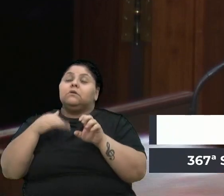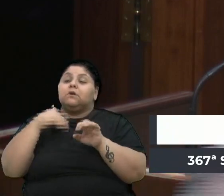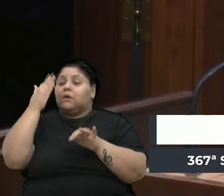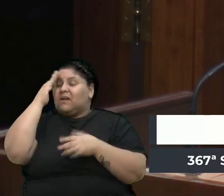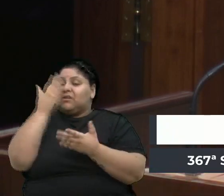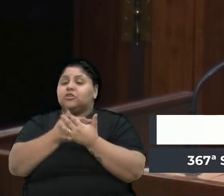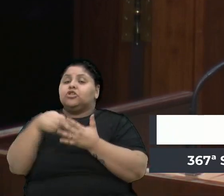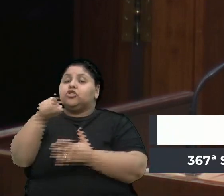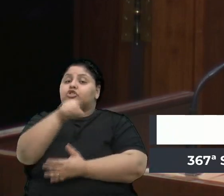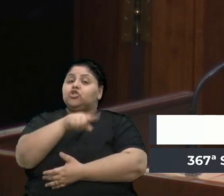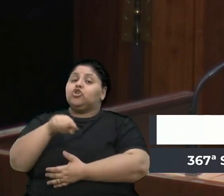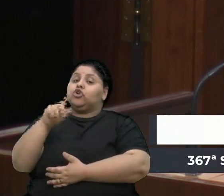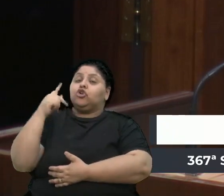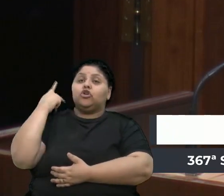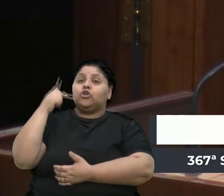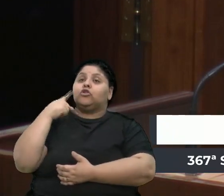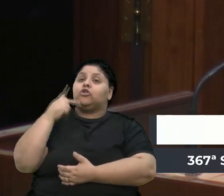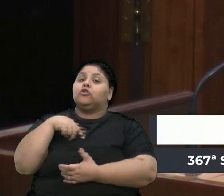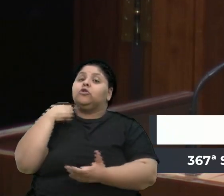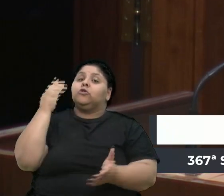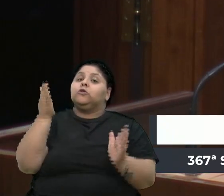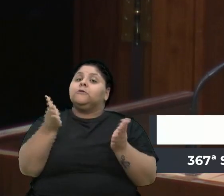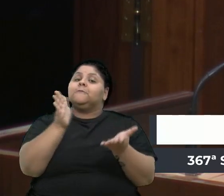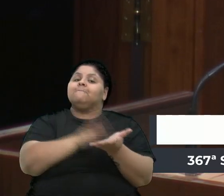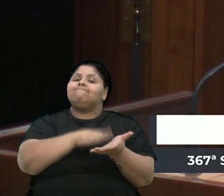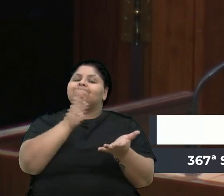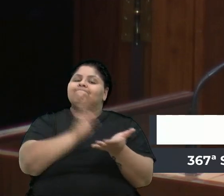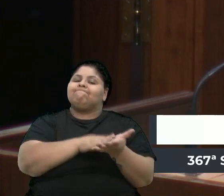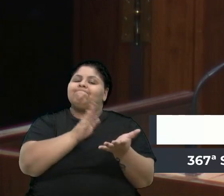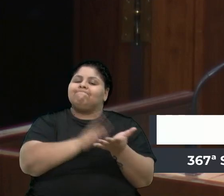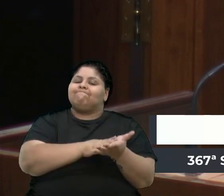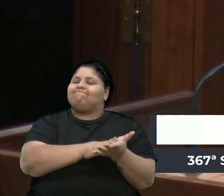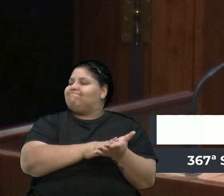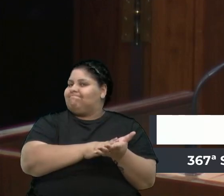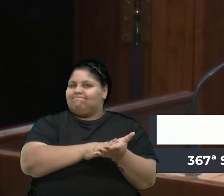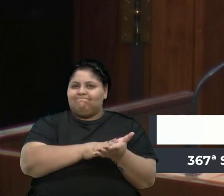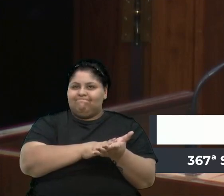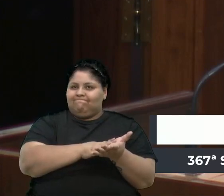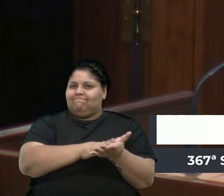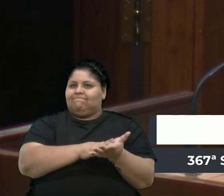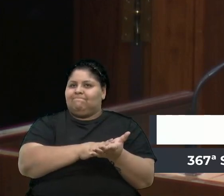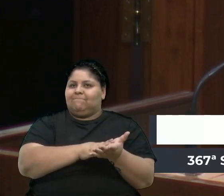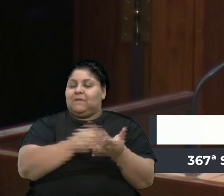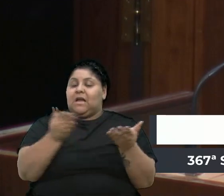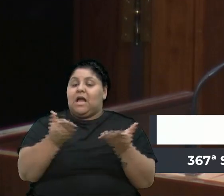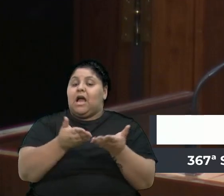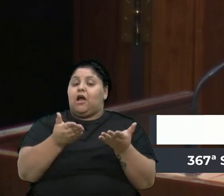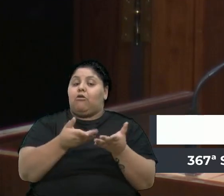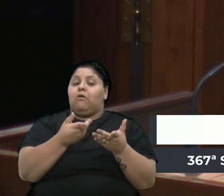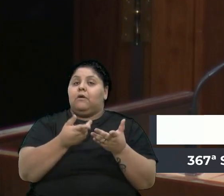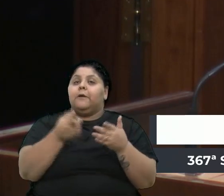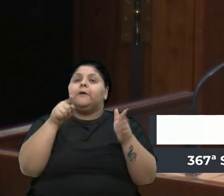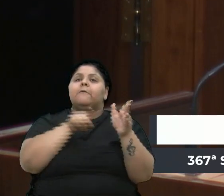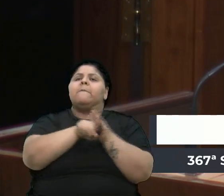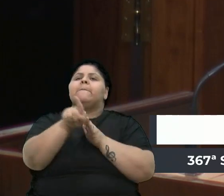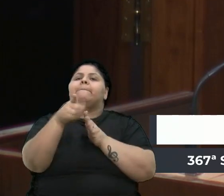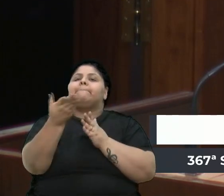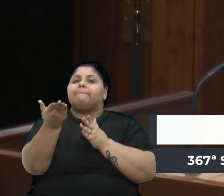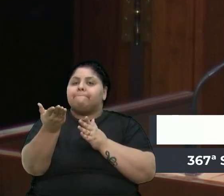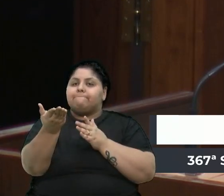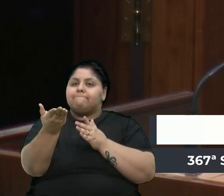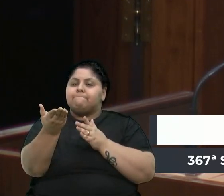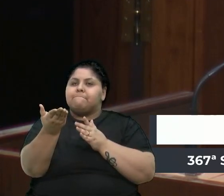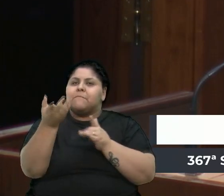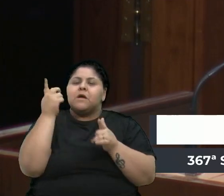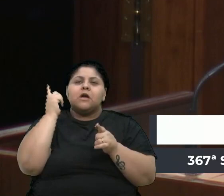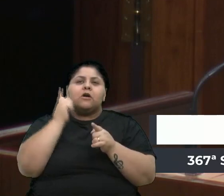nós, vereadores, somos cobrados de uma forma ou de outra. Mas daí eu deixo um questionamento. O que leva